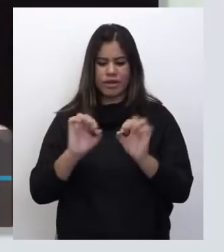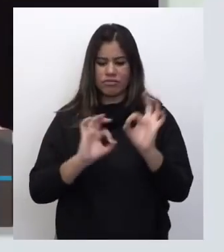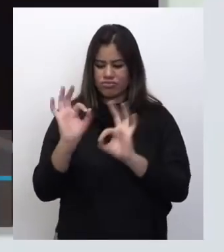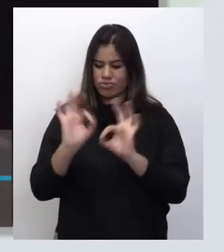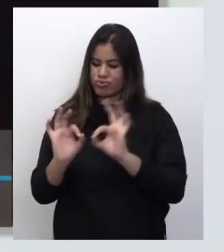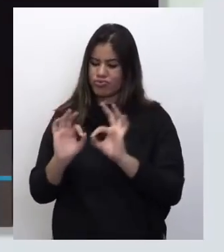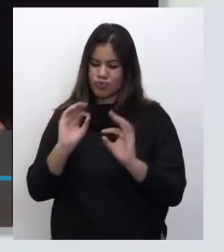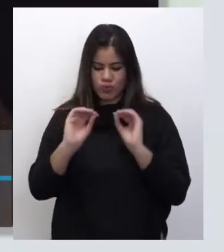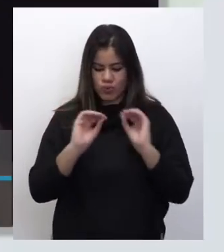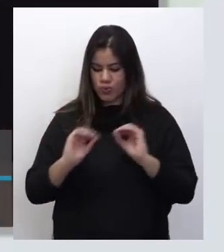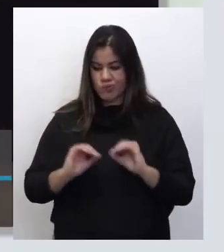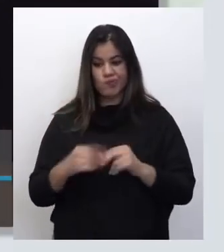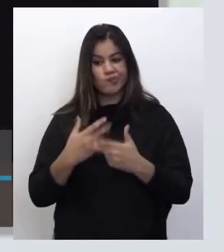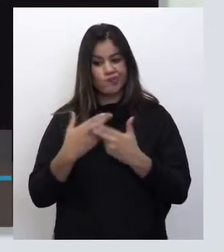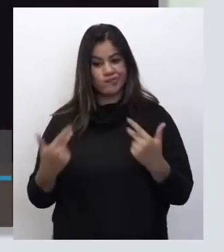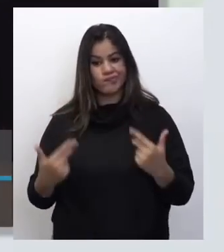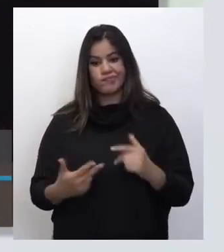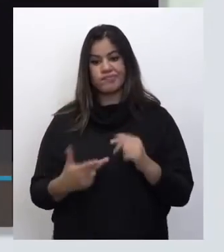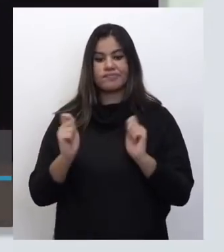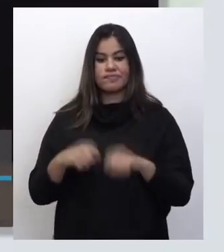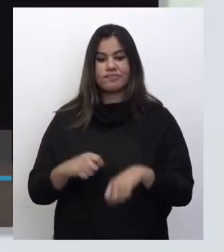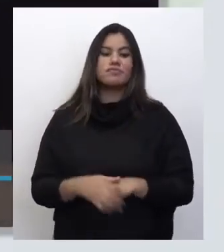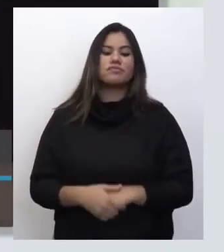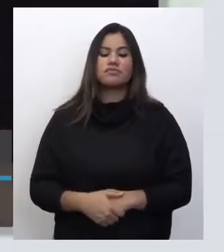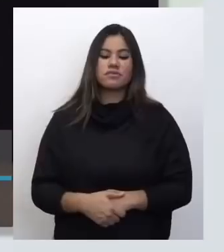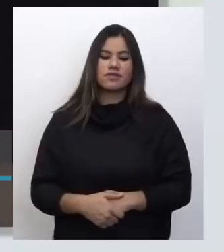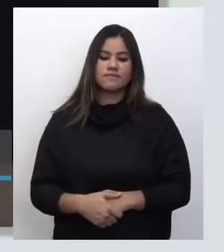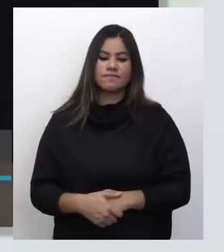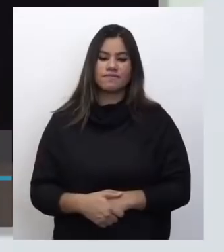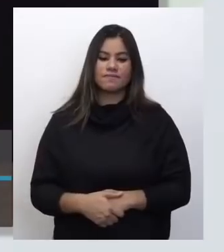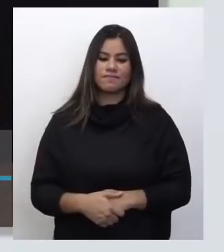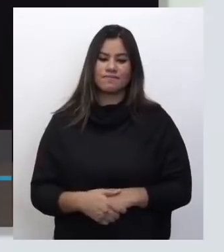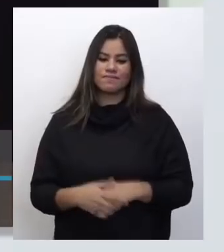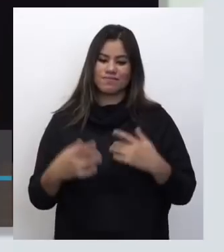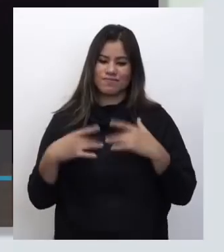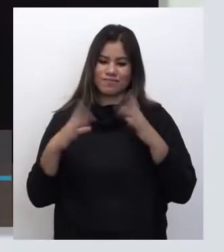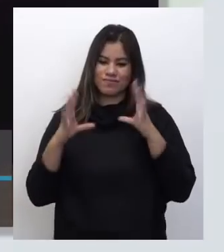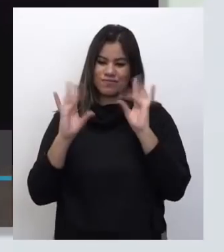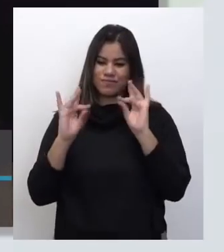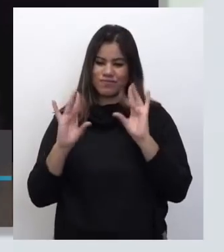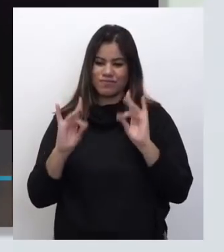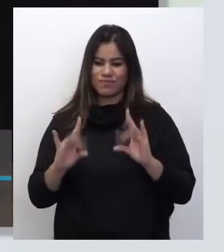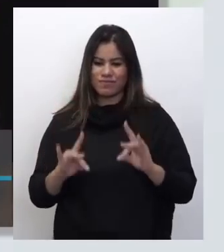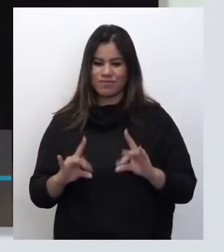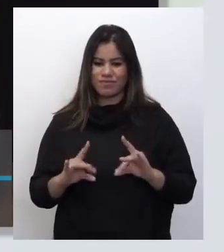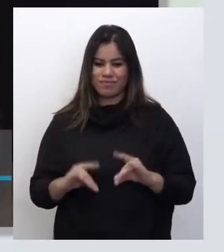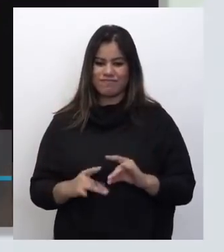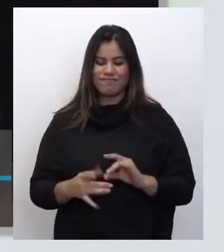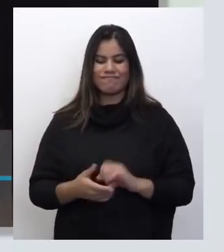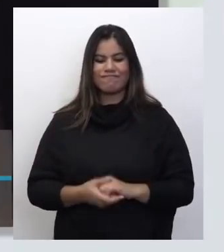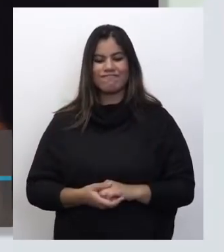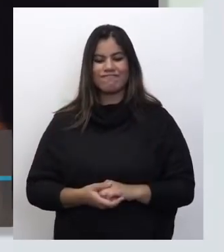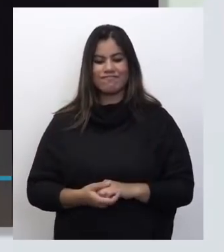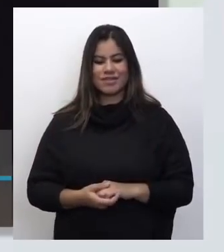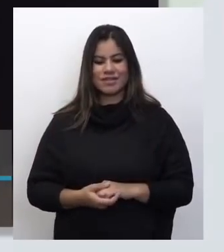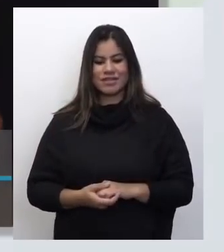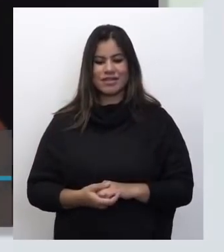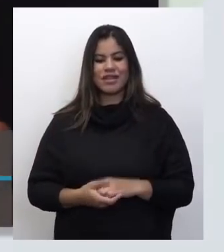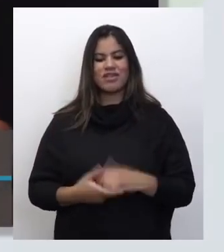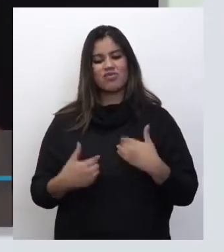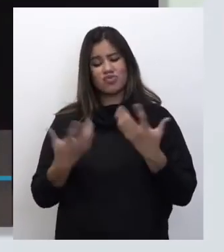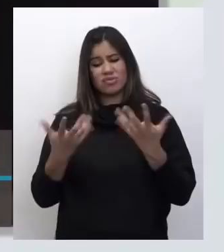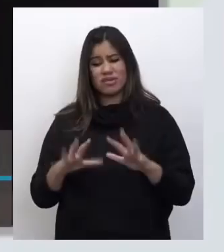Então, eu vou passar uma cola. Ah, eu não queria estragar e já mostrar pra vocês, mas acho que eu vou... Deixa eu ver.